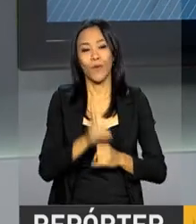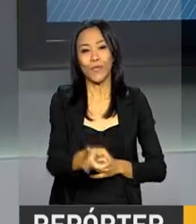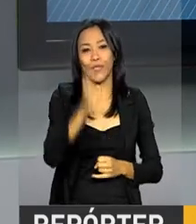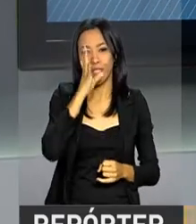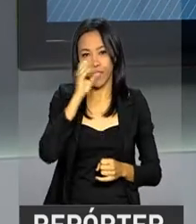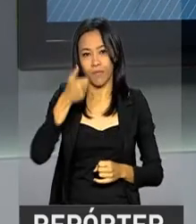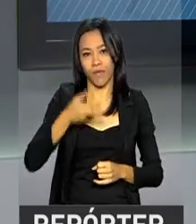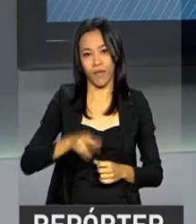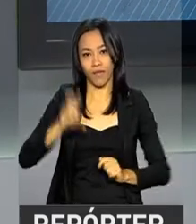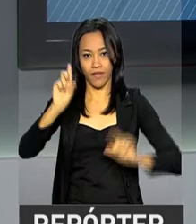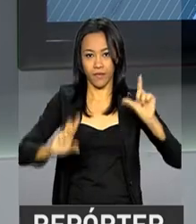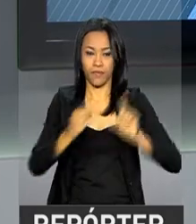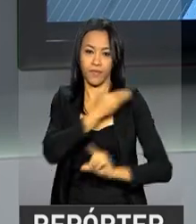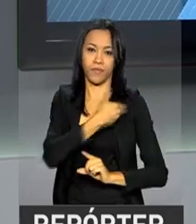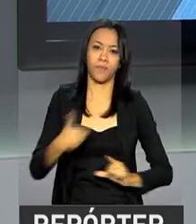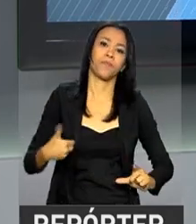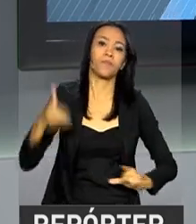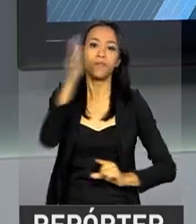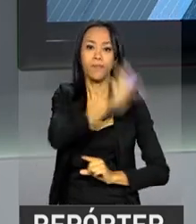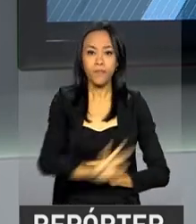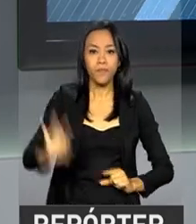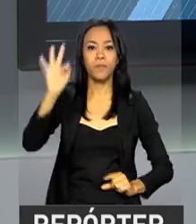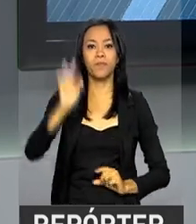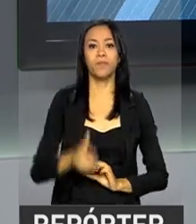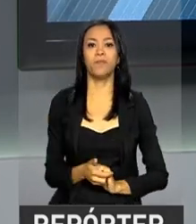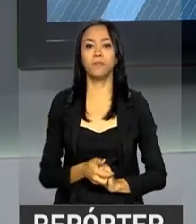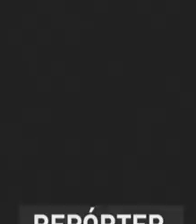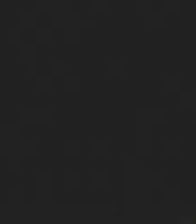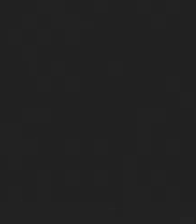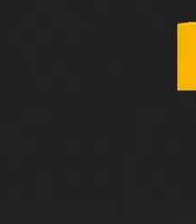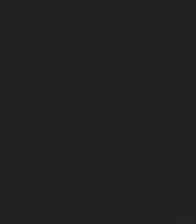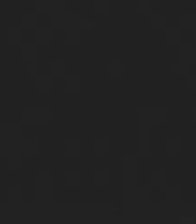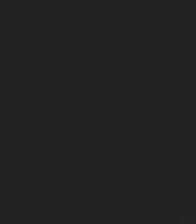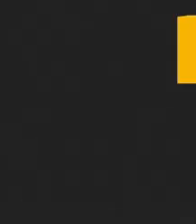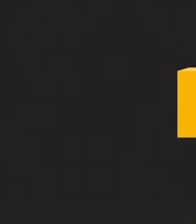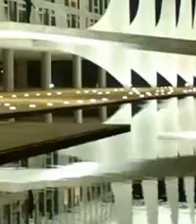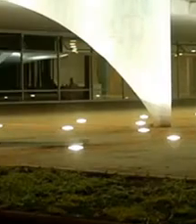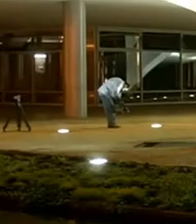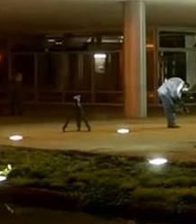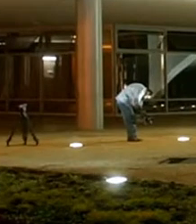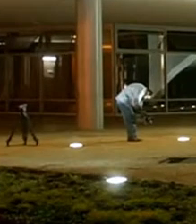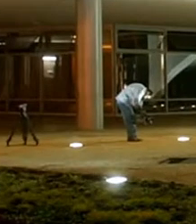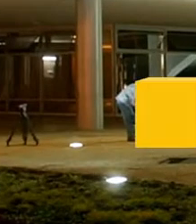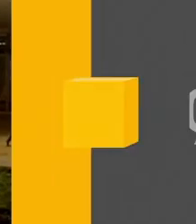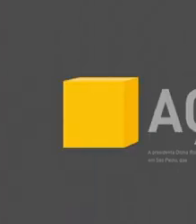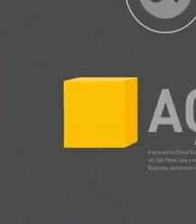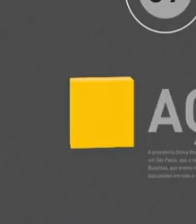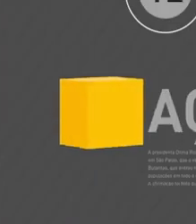Continue com a gente na NBR, a TV do Governo Federal. Thank you.